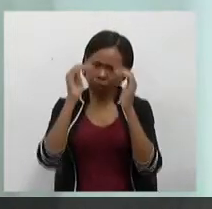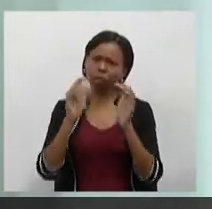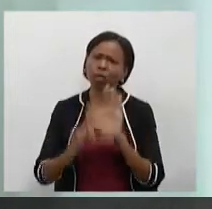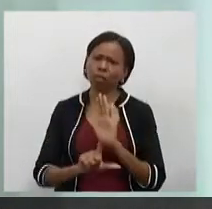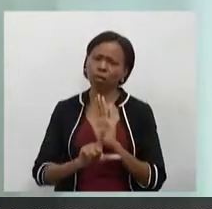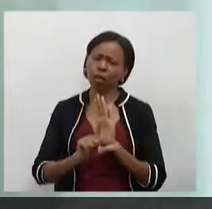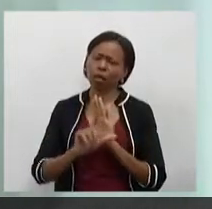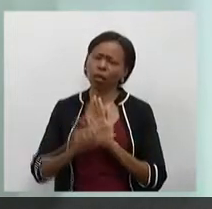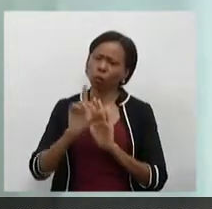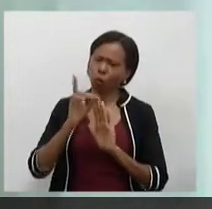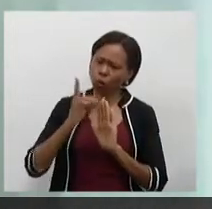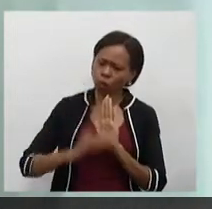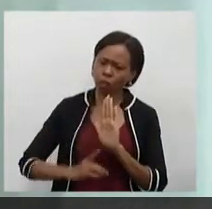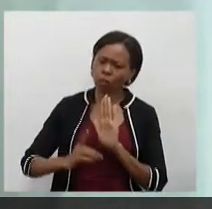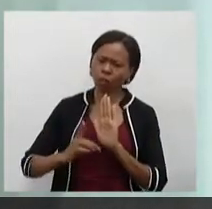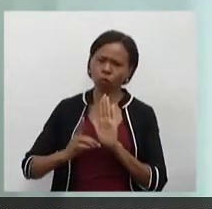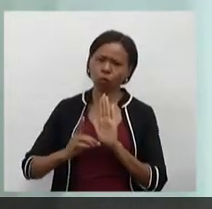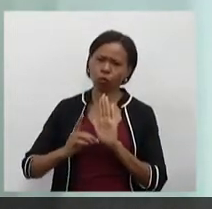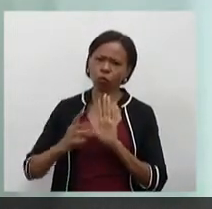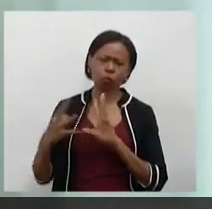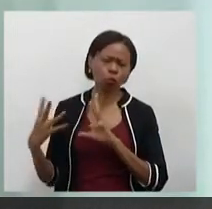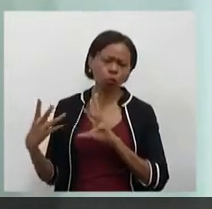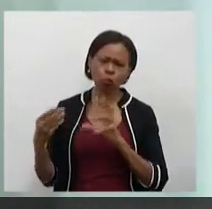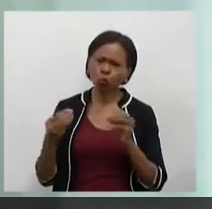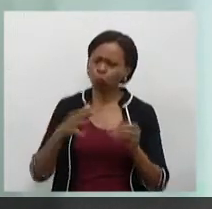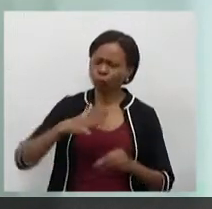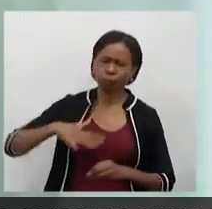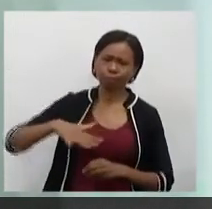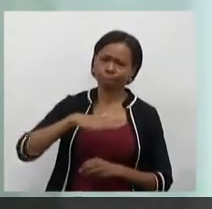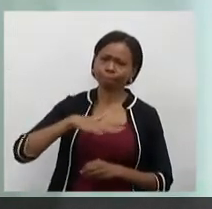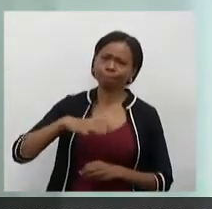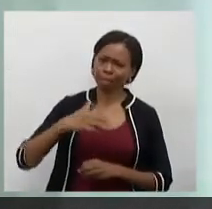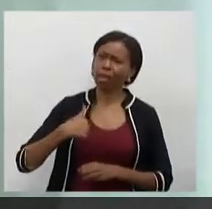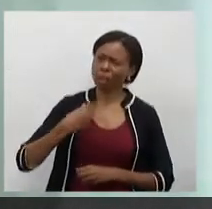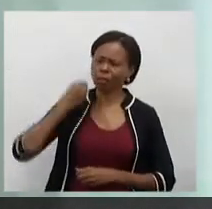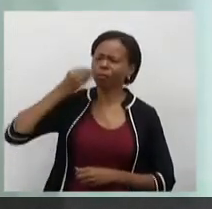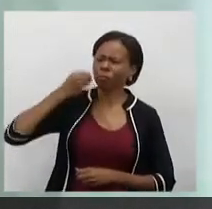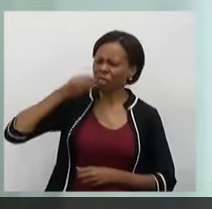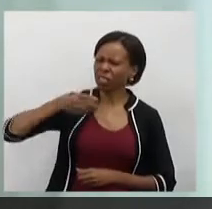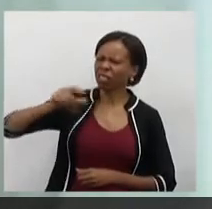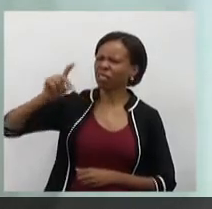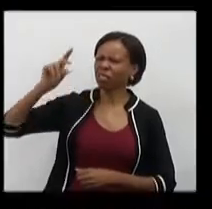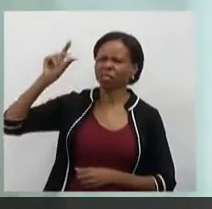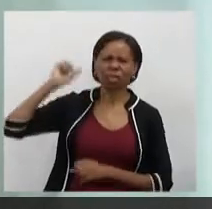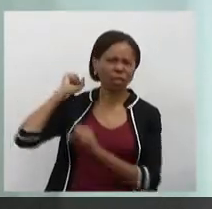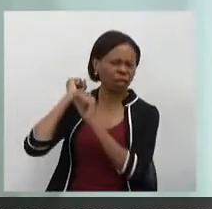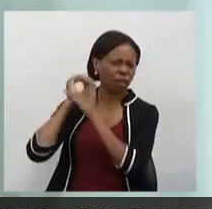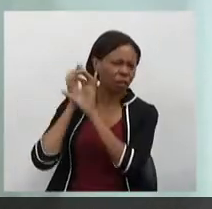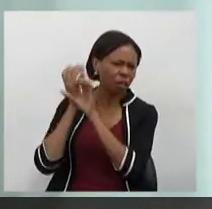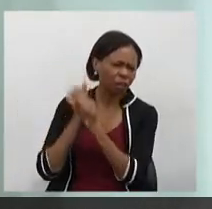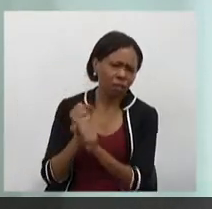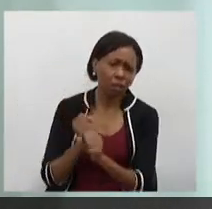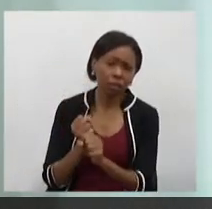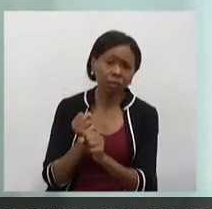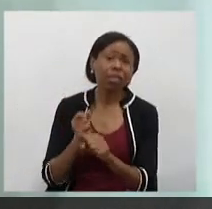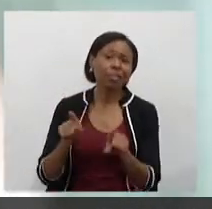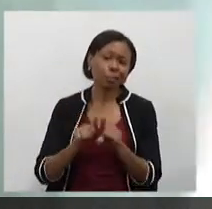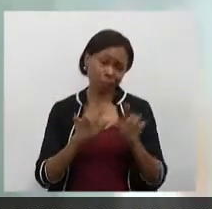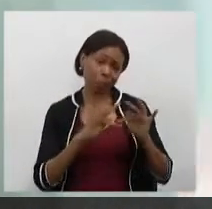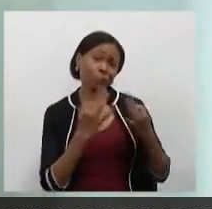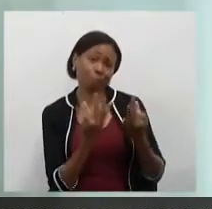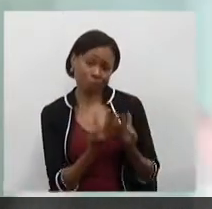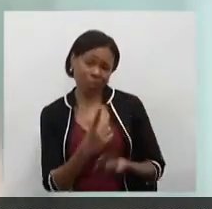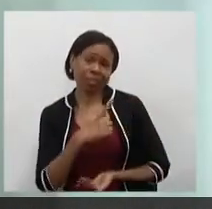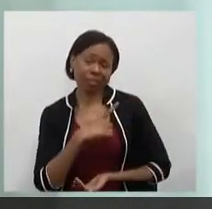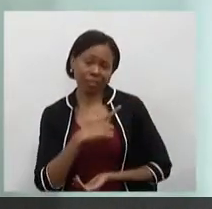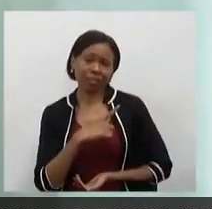áreas. E viver tudo isso há muitos anos. Não só por ser mãe. É por ser profissional de saúde também. Sou estomoterapeuta, especialidade